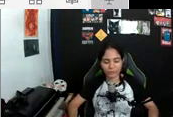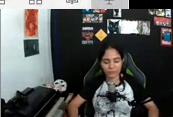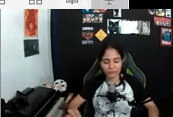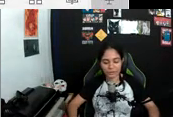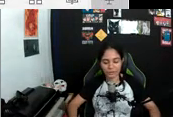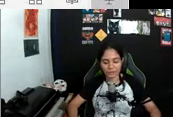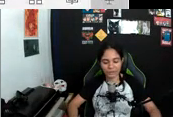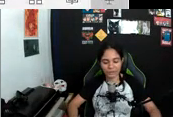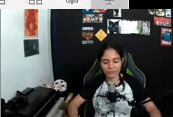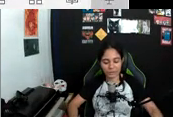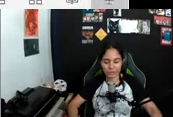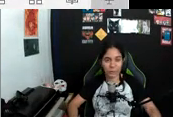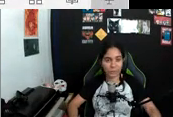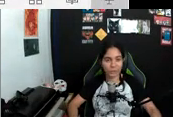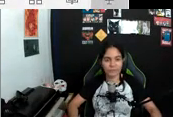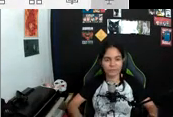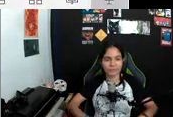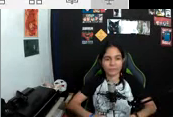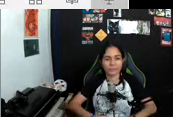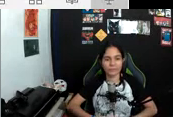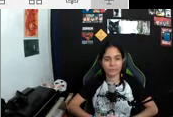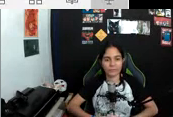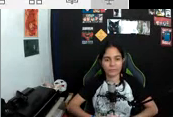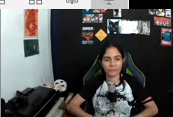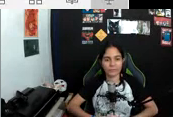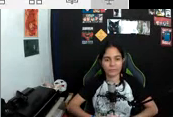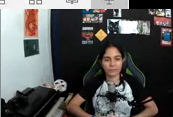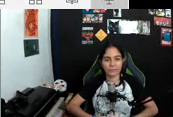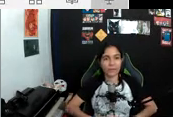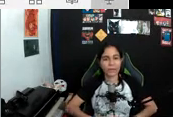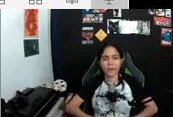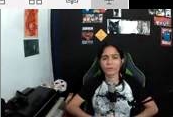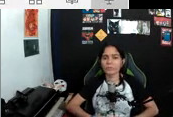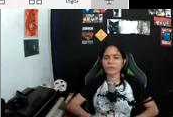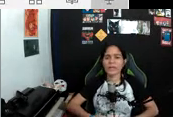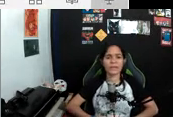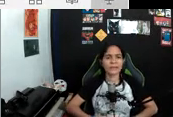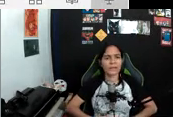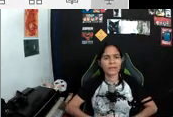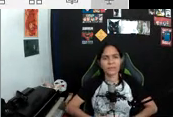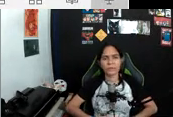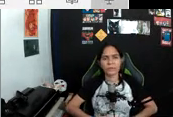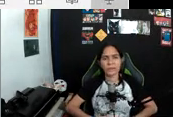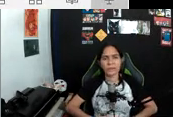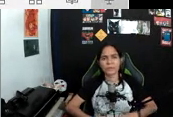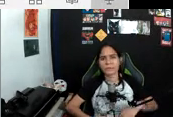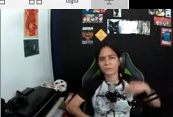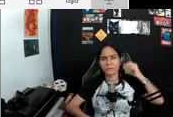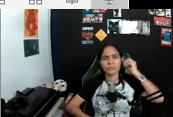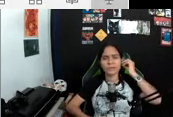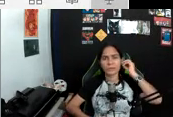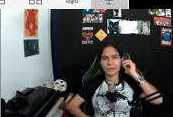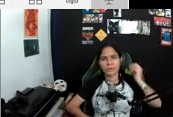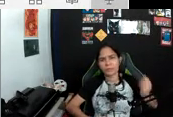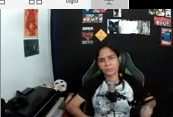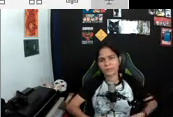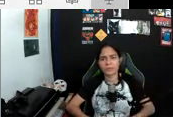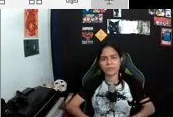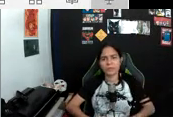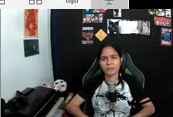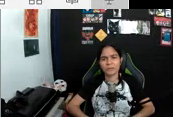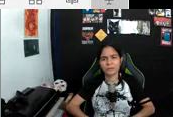Por questões políticas. Mas ela era concursada? Hã? Não sei se ela era concursada. Eu não sei se